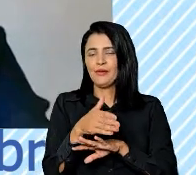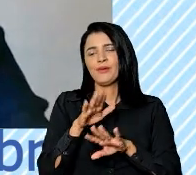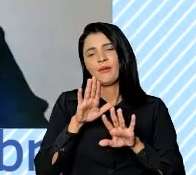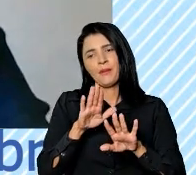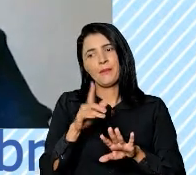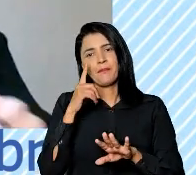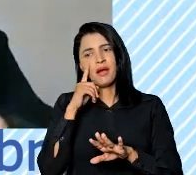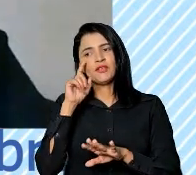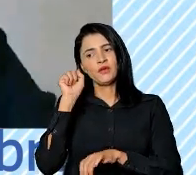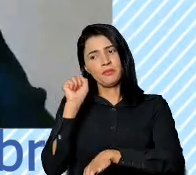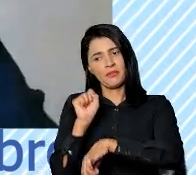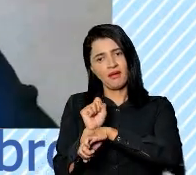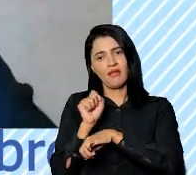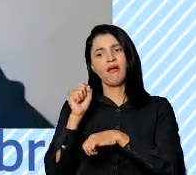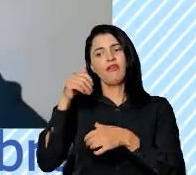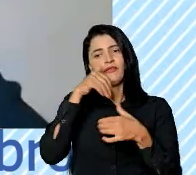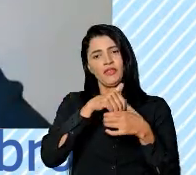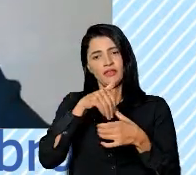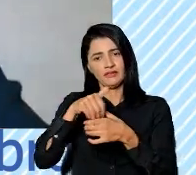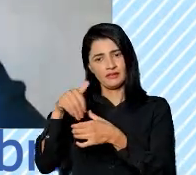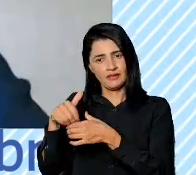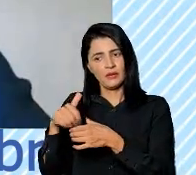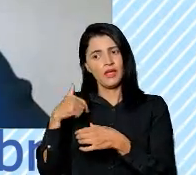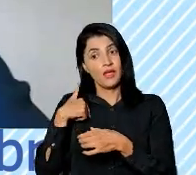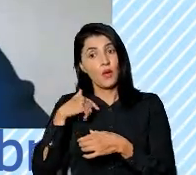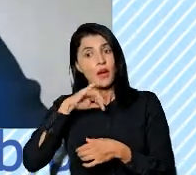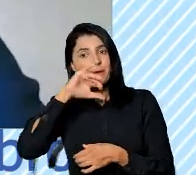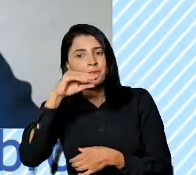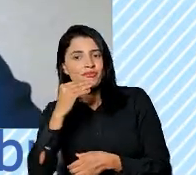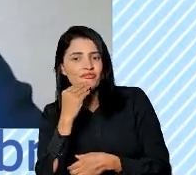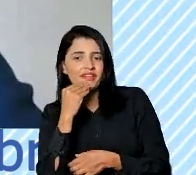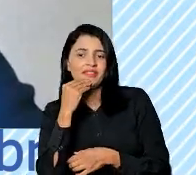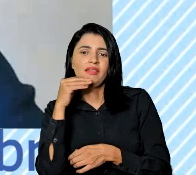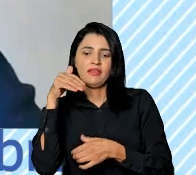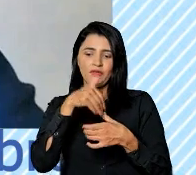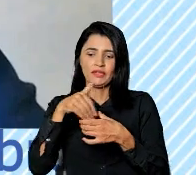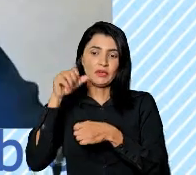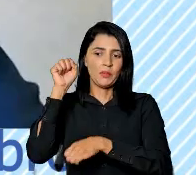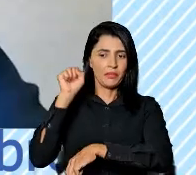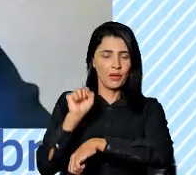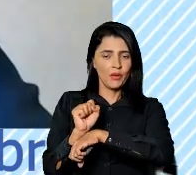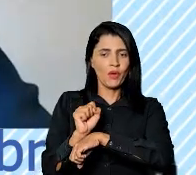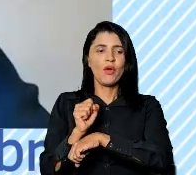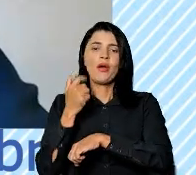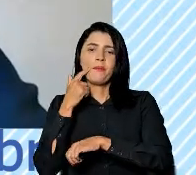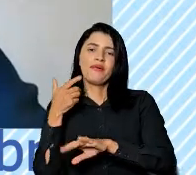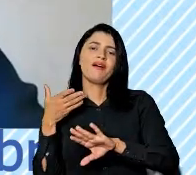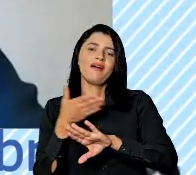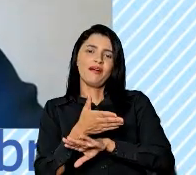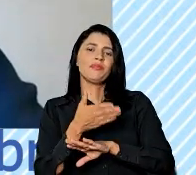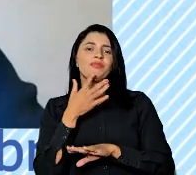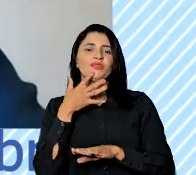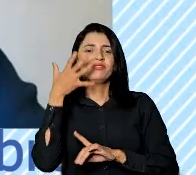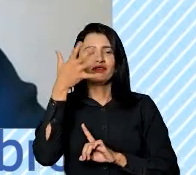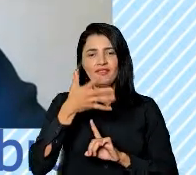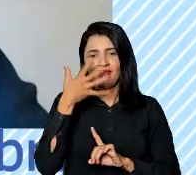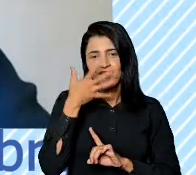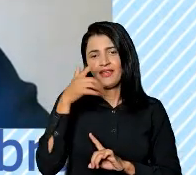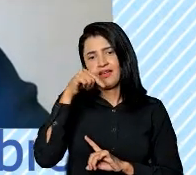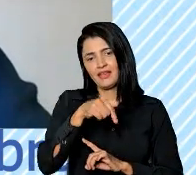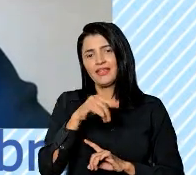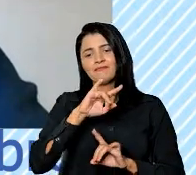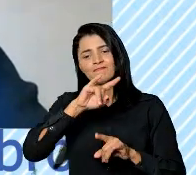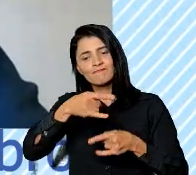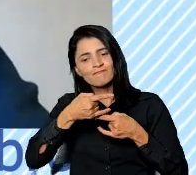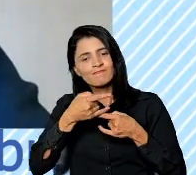foi suspensa, e aí eu aproveitei a suspensão da sessão para poder trazer a minha contribuição nesse que é,